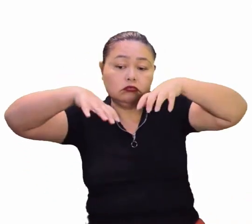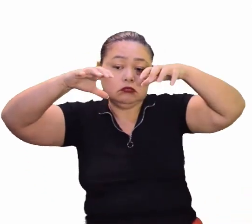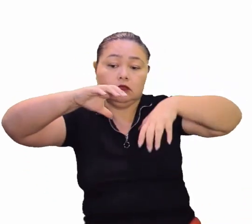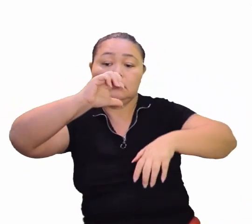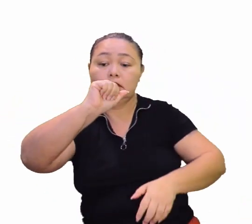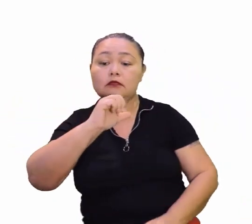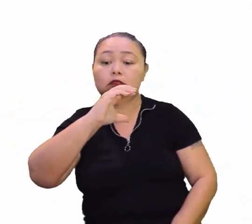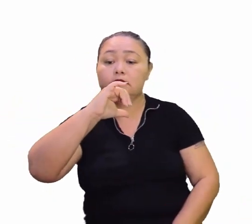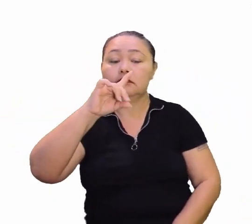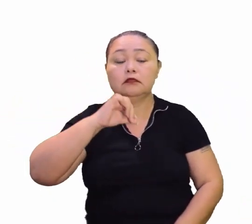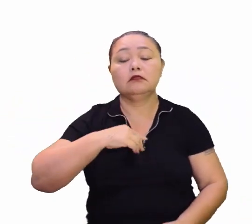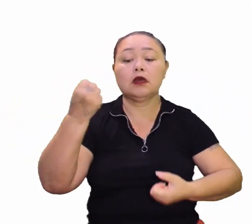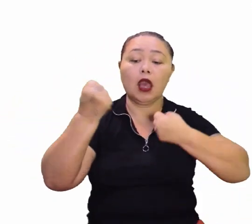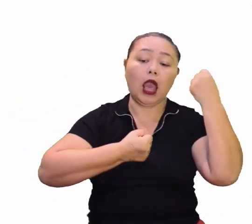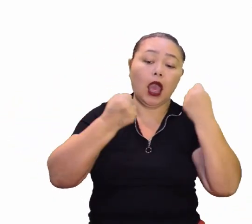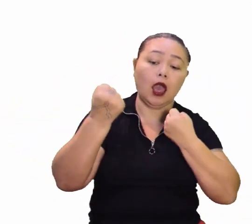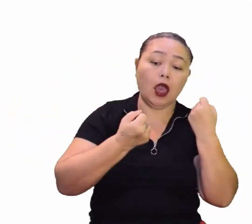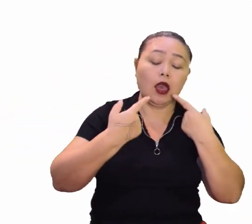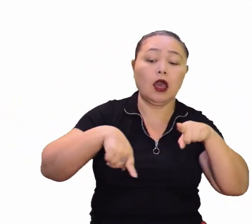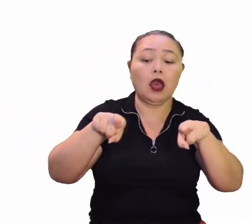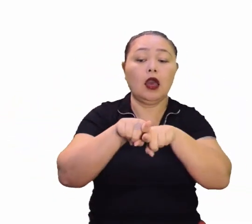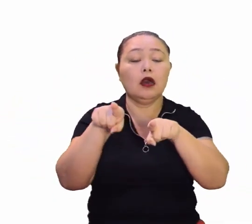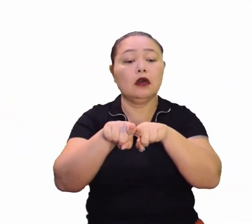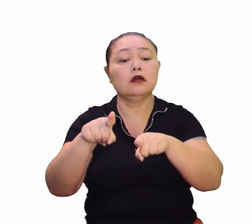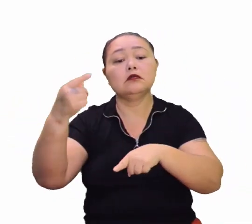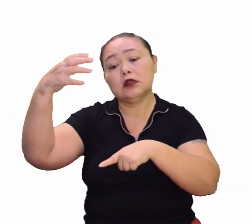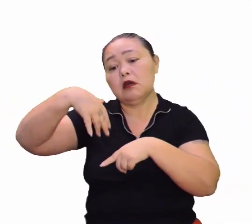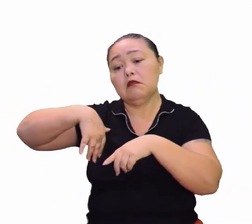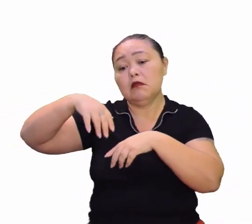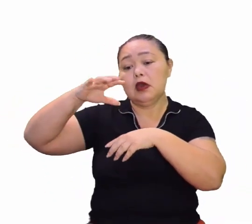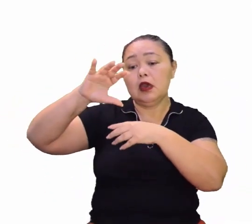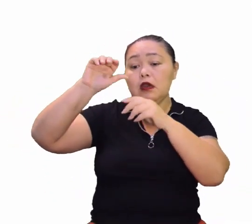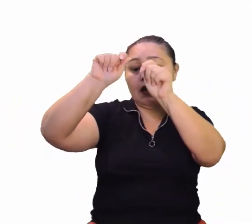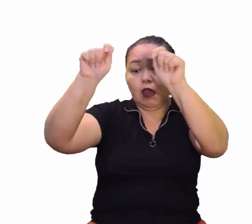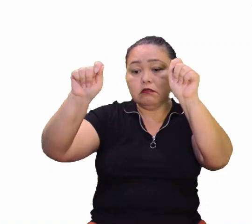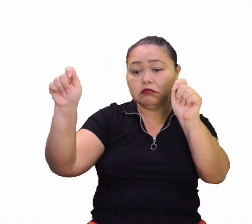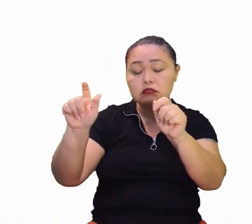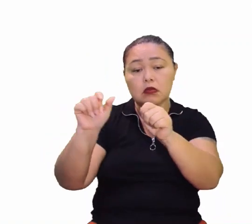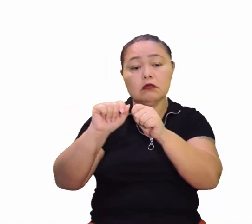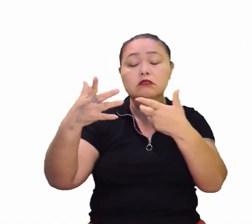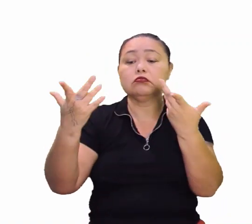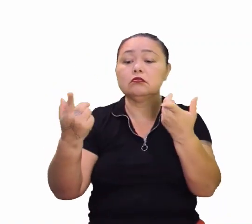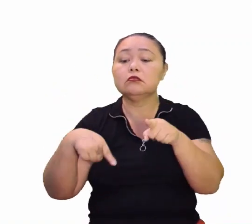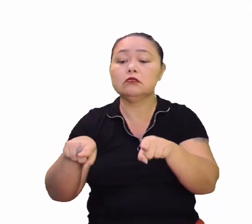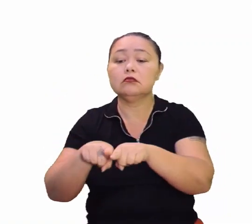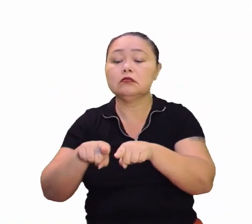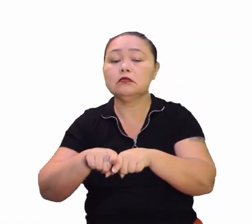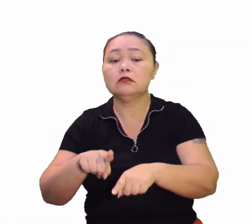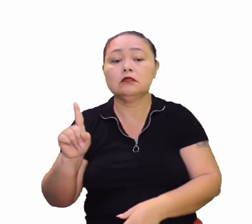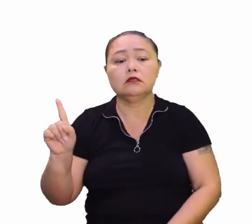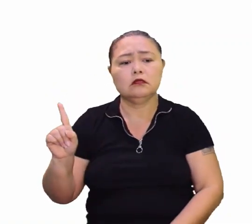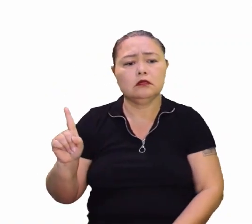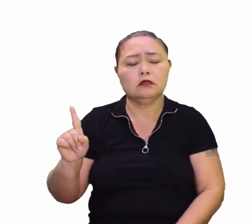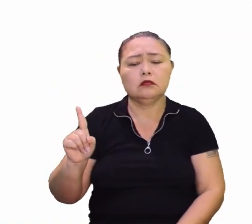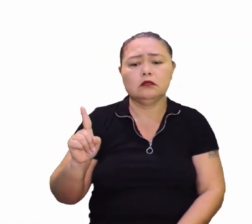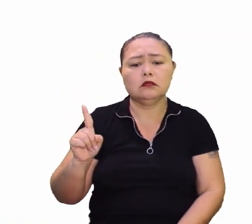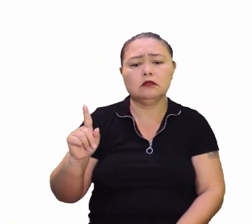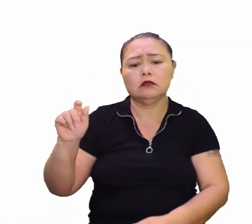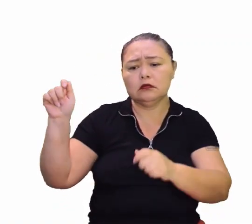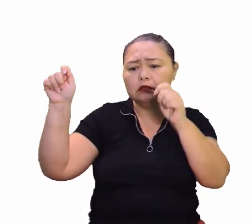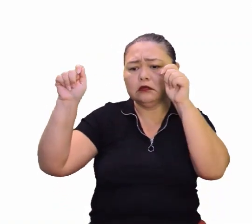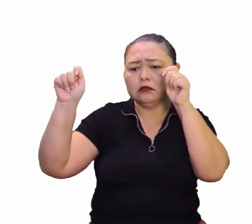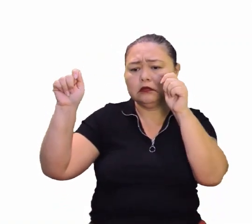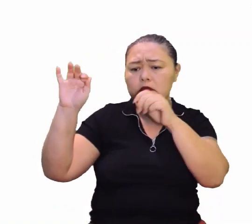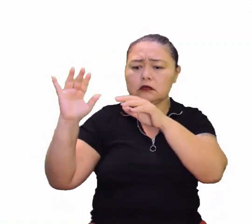ácida. Carros, monumentos também são desgastados a partir dessa precipitação. Que tipo de